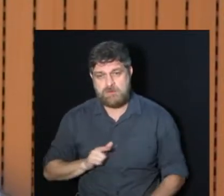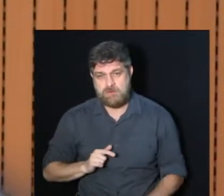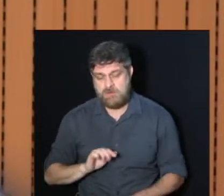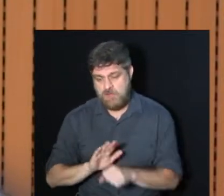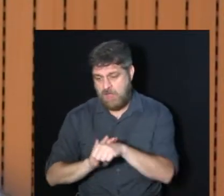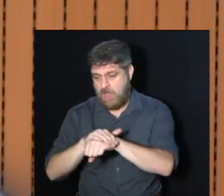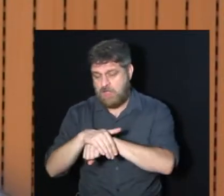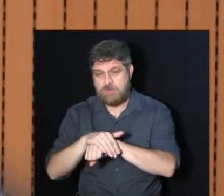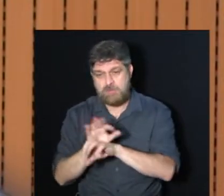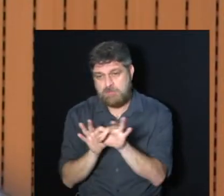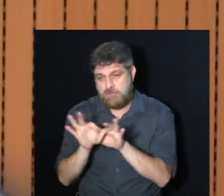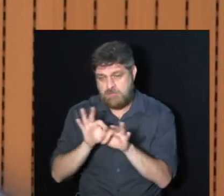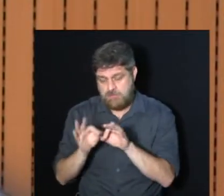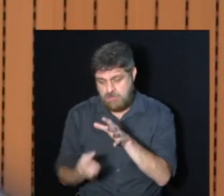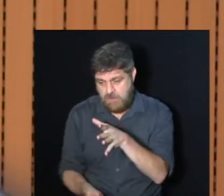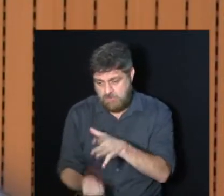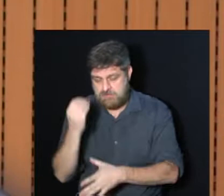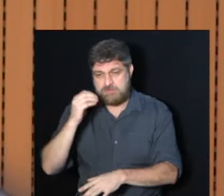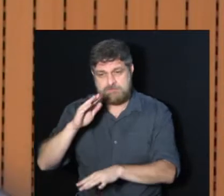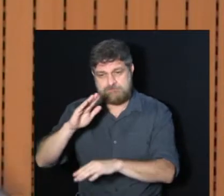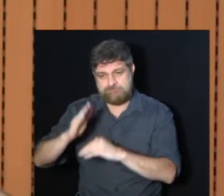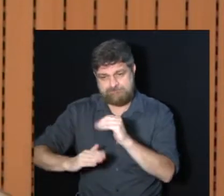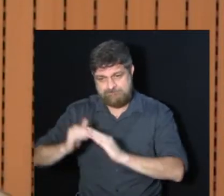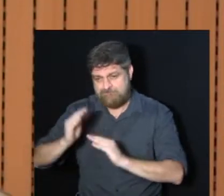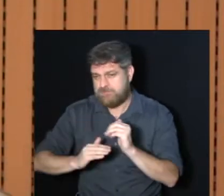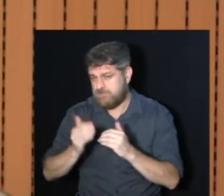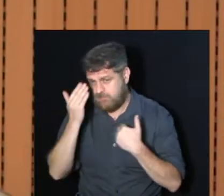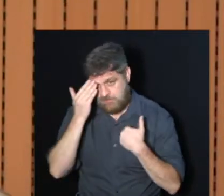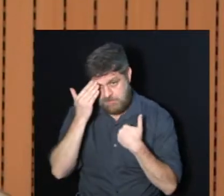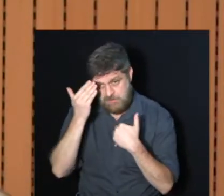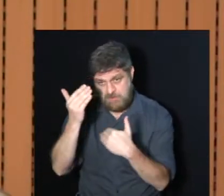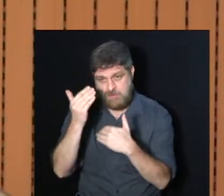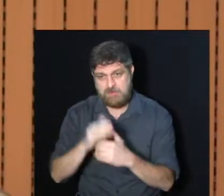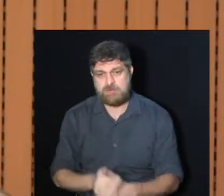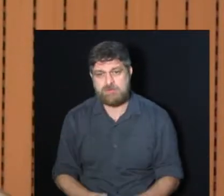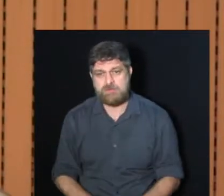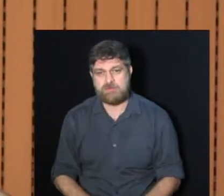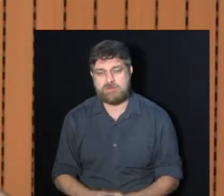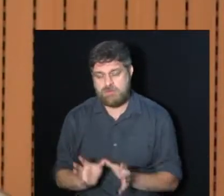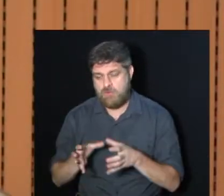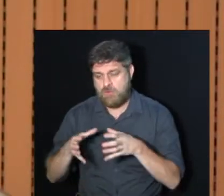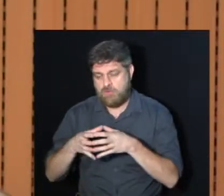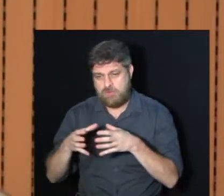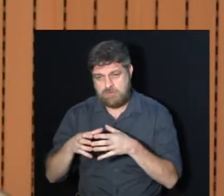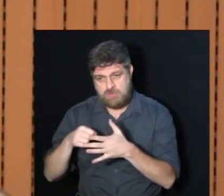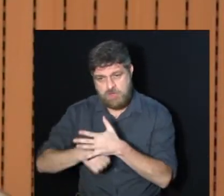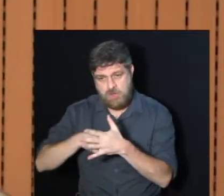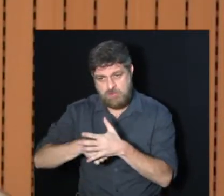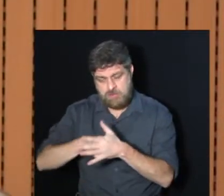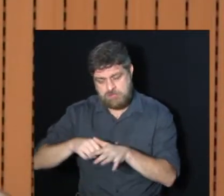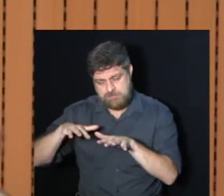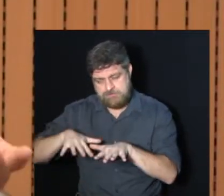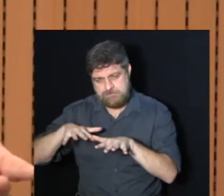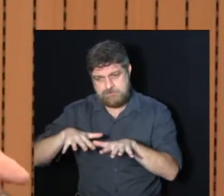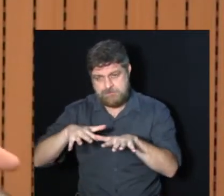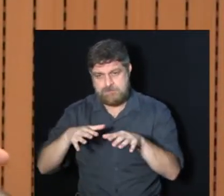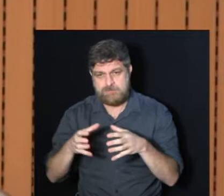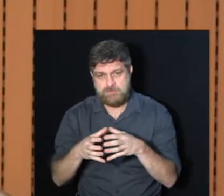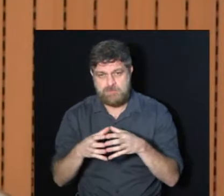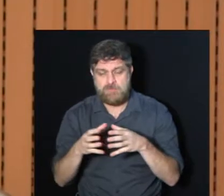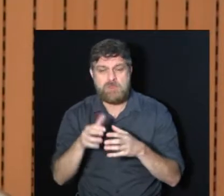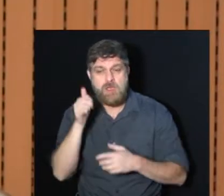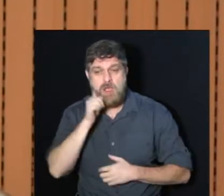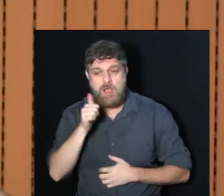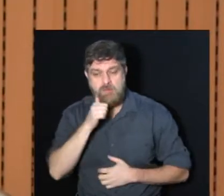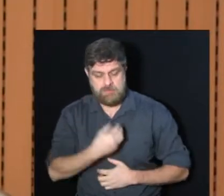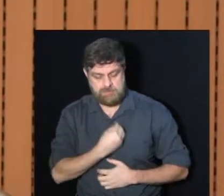seria possível. Eu agradeço a presença dos movimentos populares, dos movimentos de